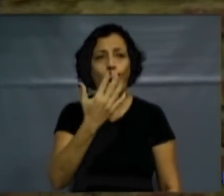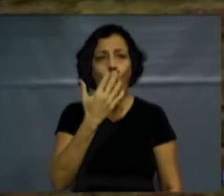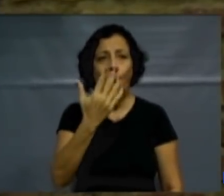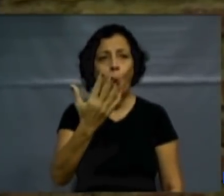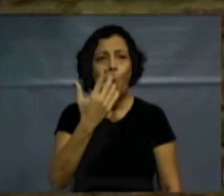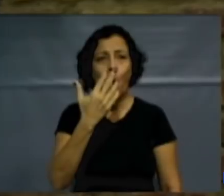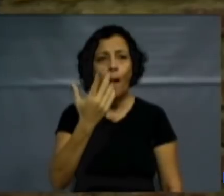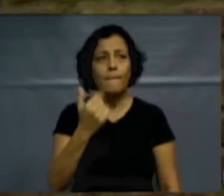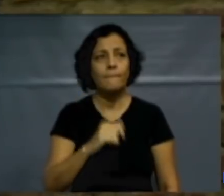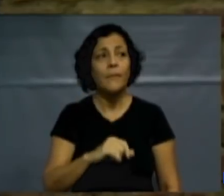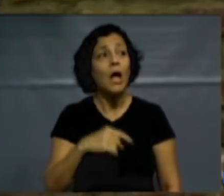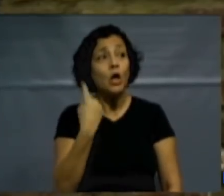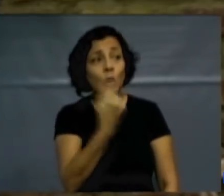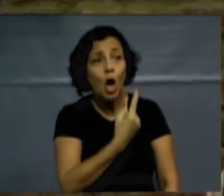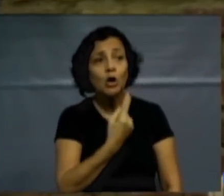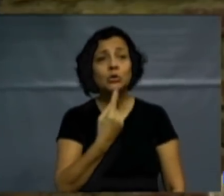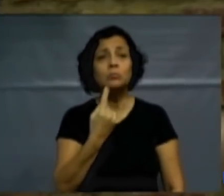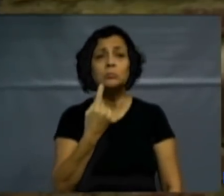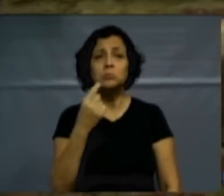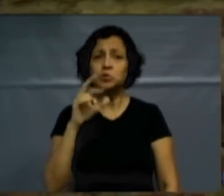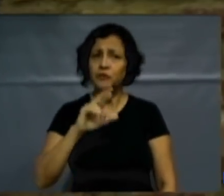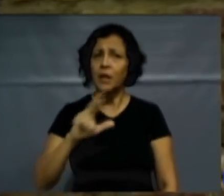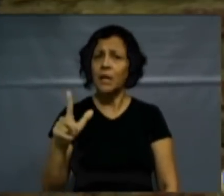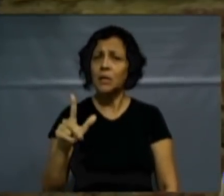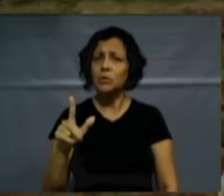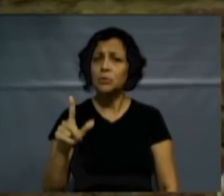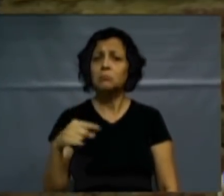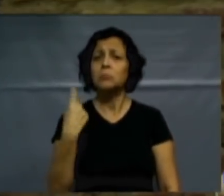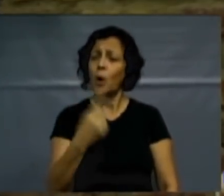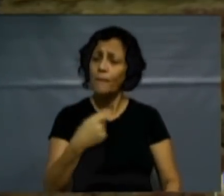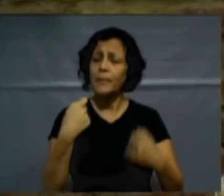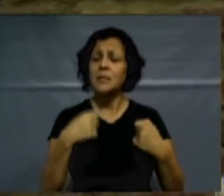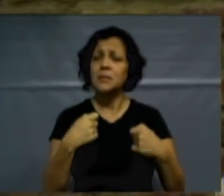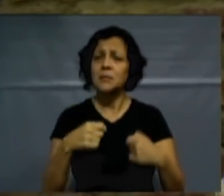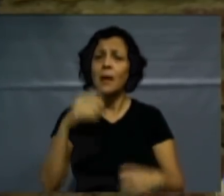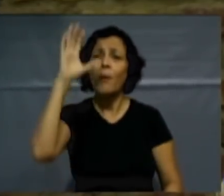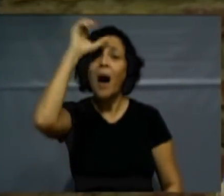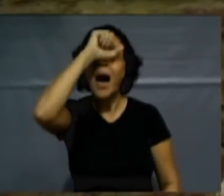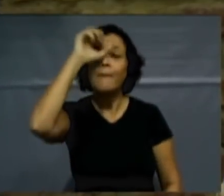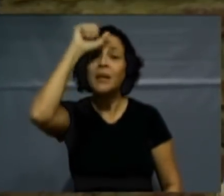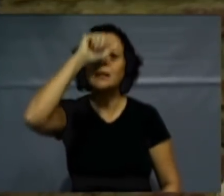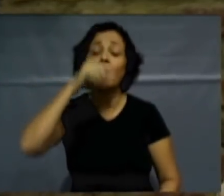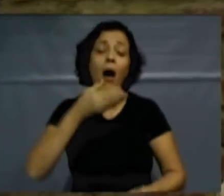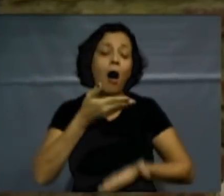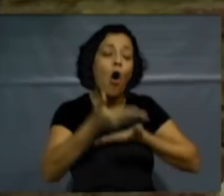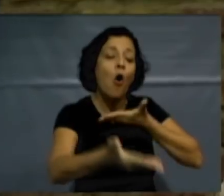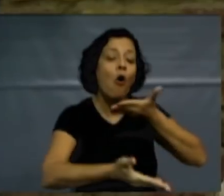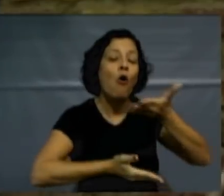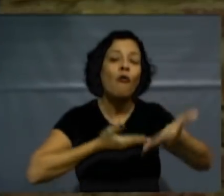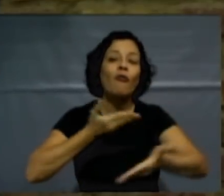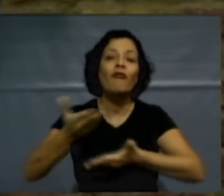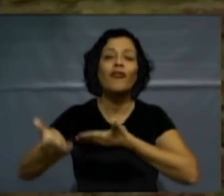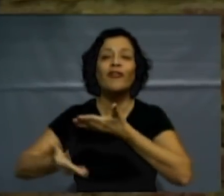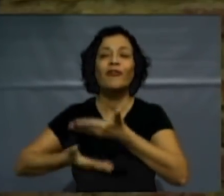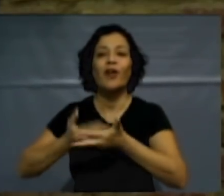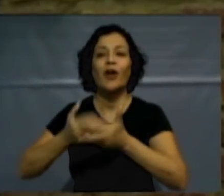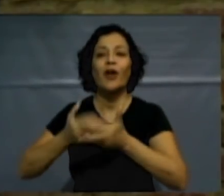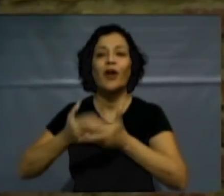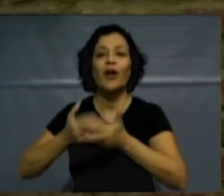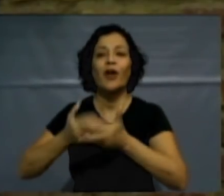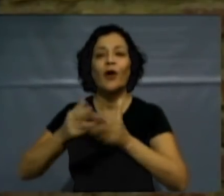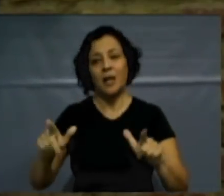Então, se nós somos diferentes, temos que aprender o que é? Conviver com o outro. Os apóstolos